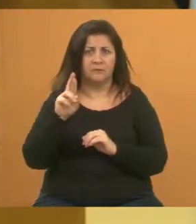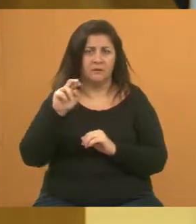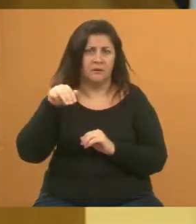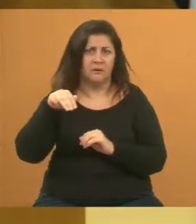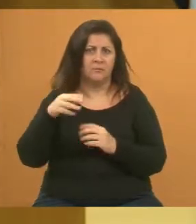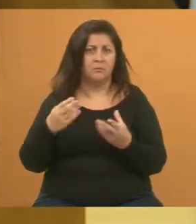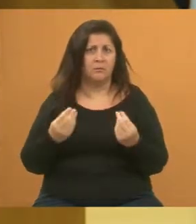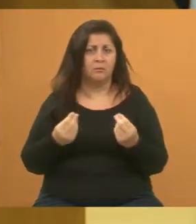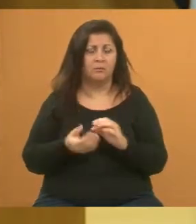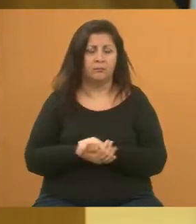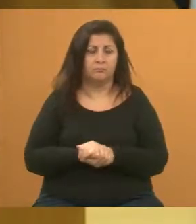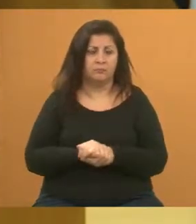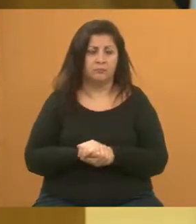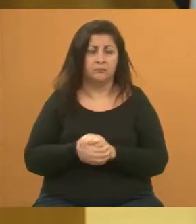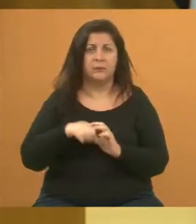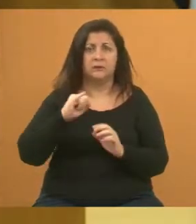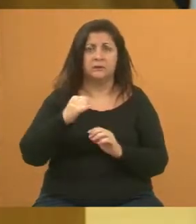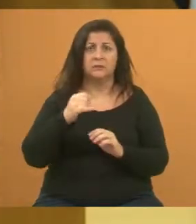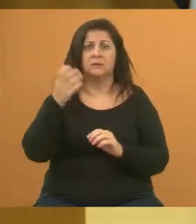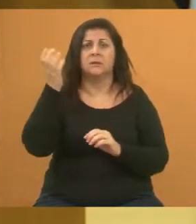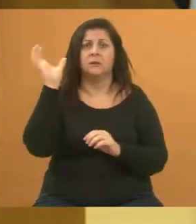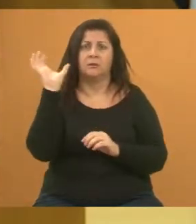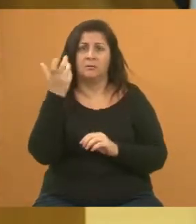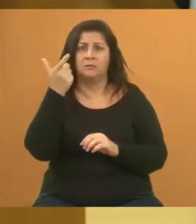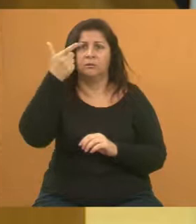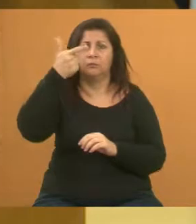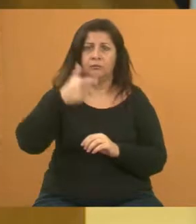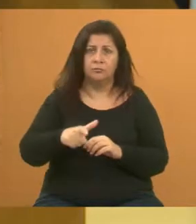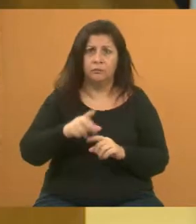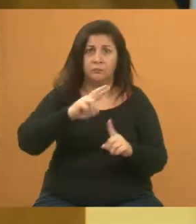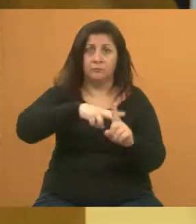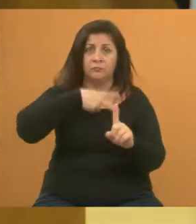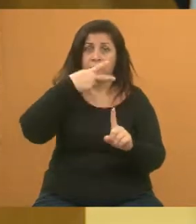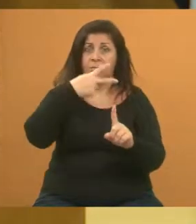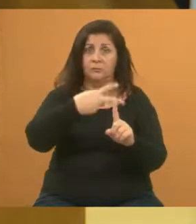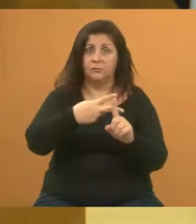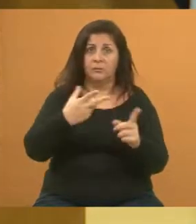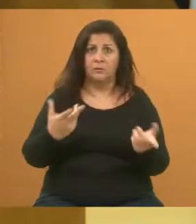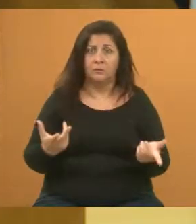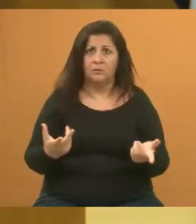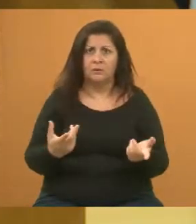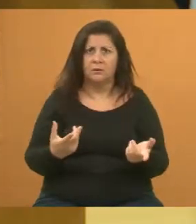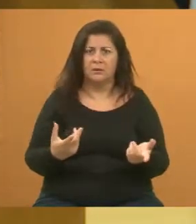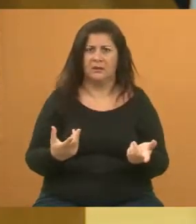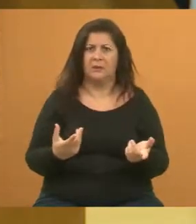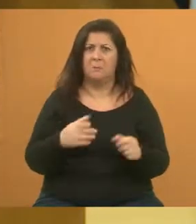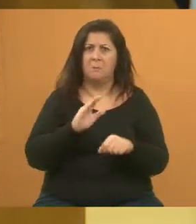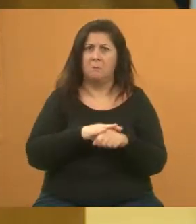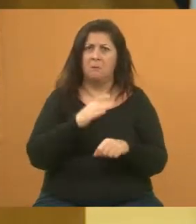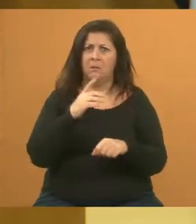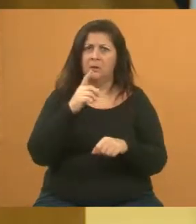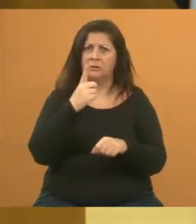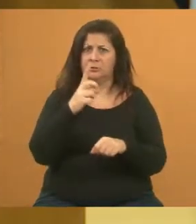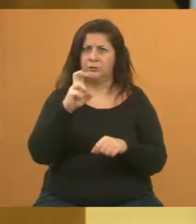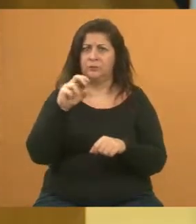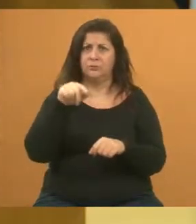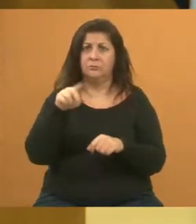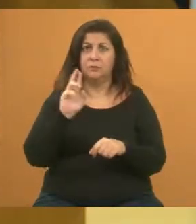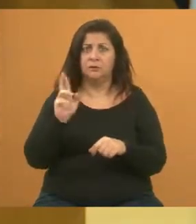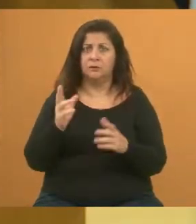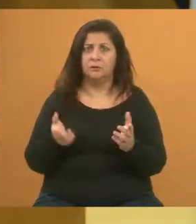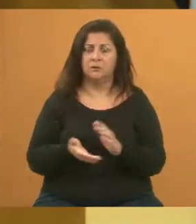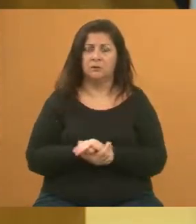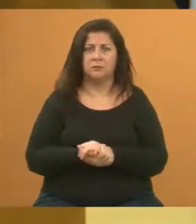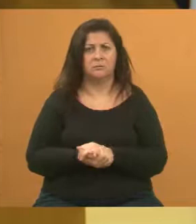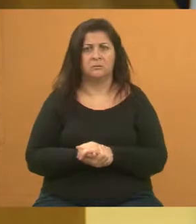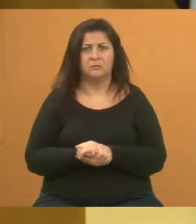você diz que na reincidência, esse valor ele dobra. Então ele dobra para quanto? Para mais de R$15.000. Aí